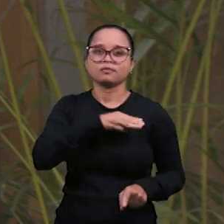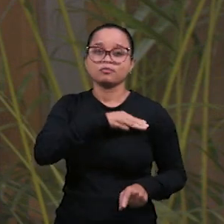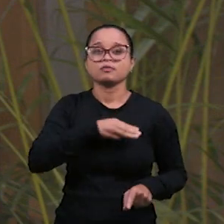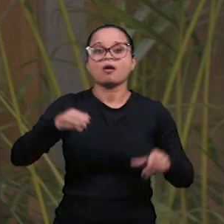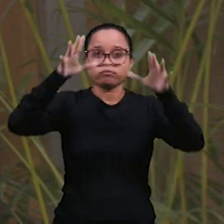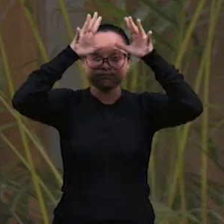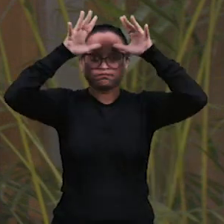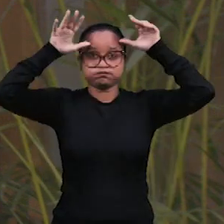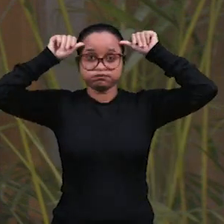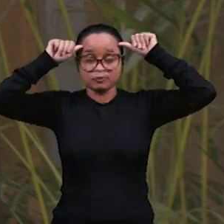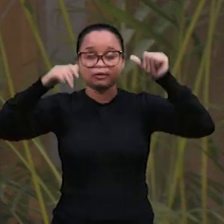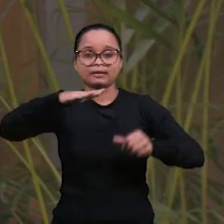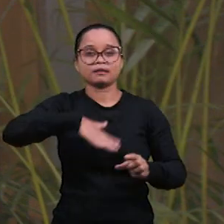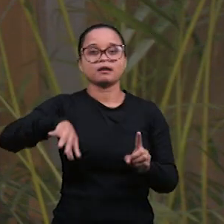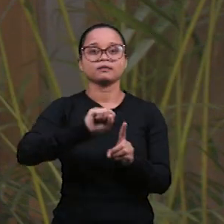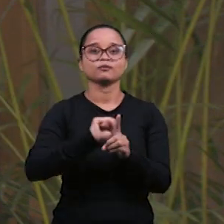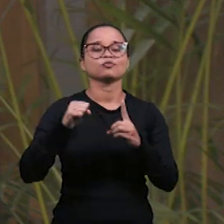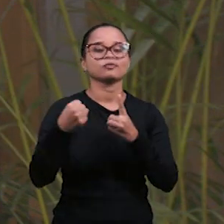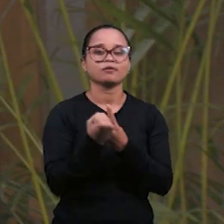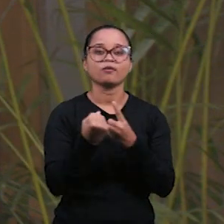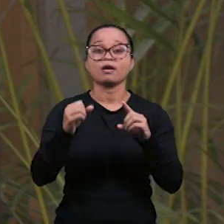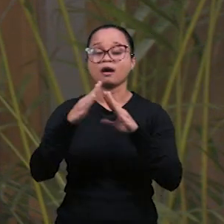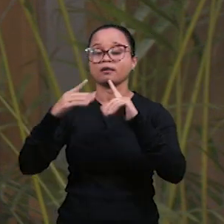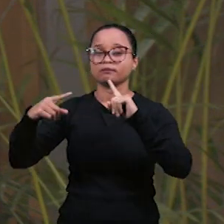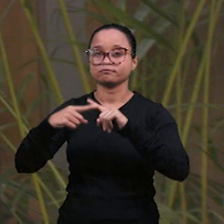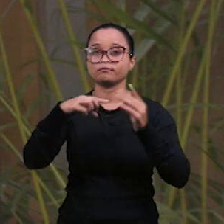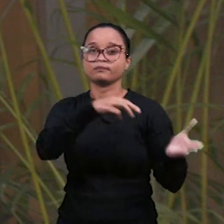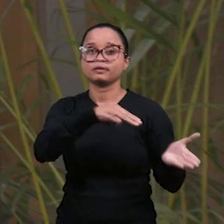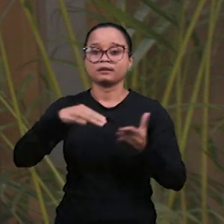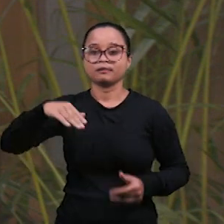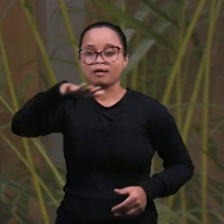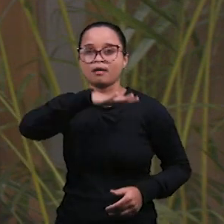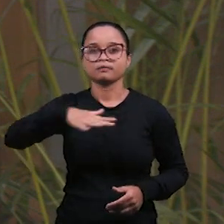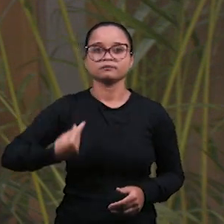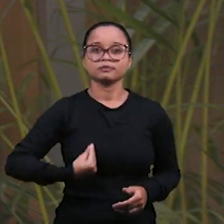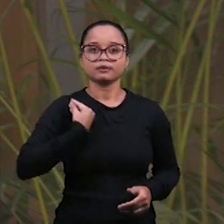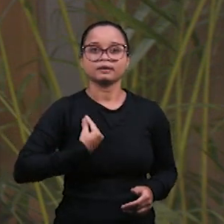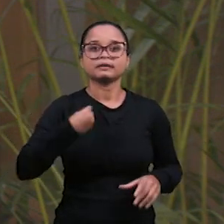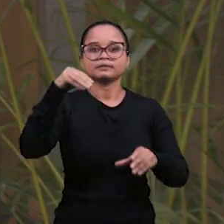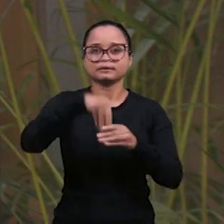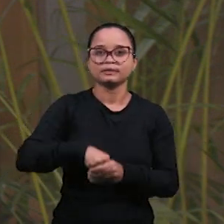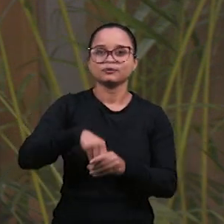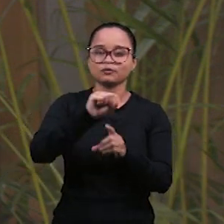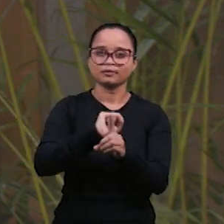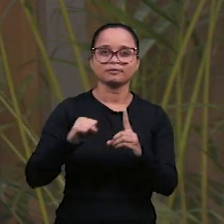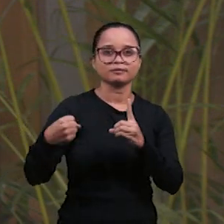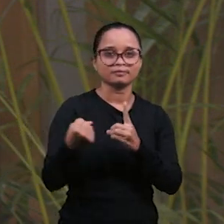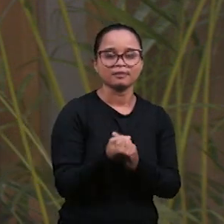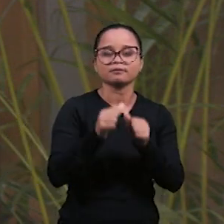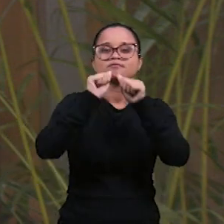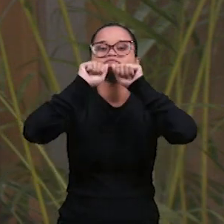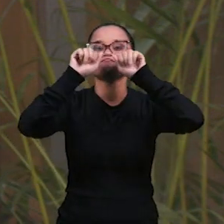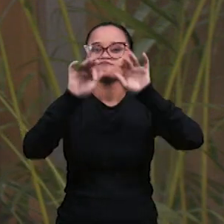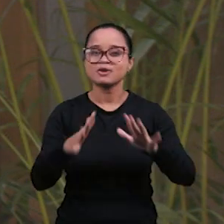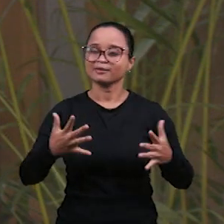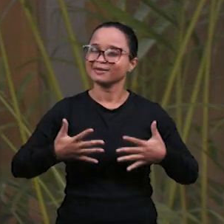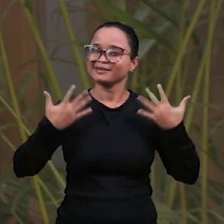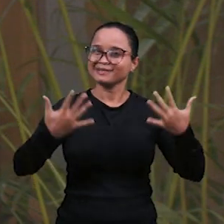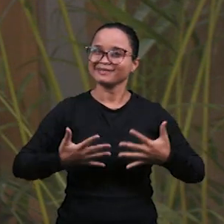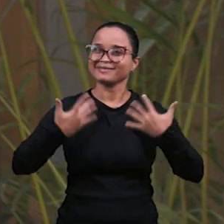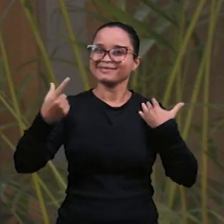a Igreja Cristã Maranata também ocupando o seu espaço dentro da sociedade. Isso é uma bênção, é uma alegria para